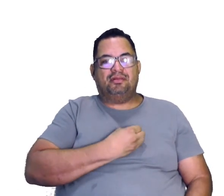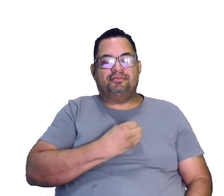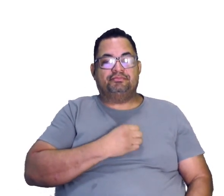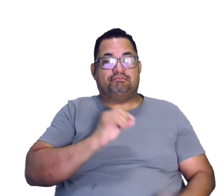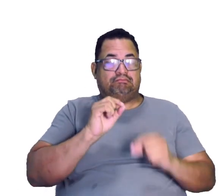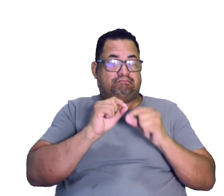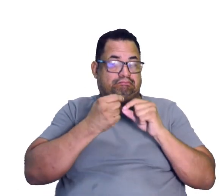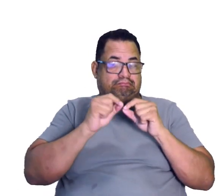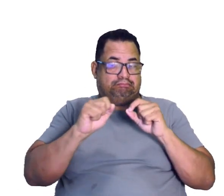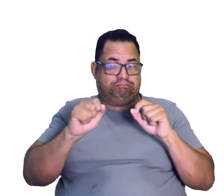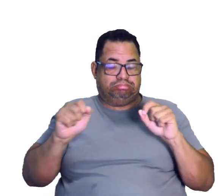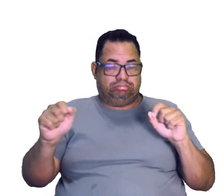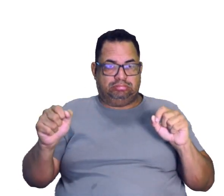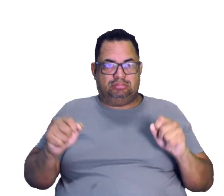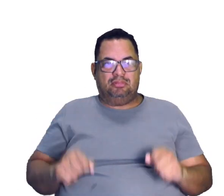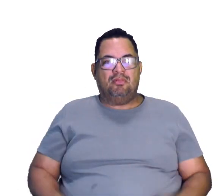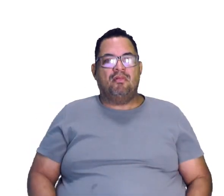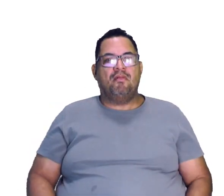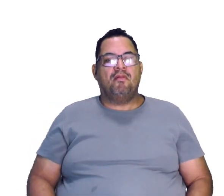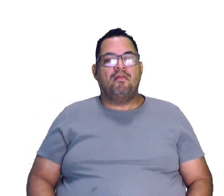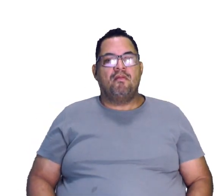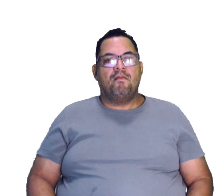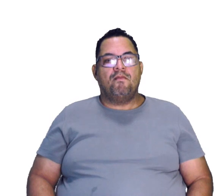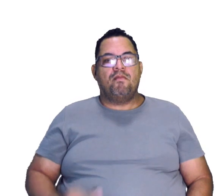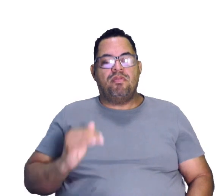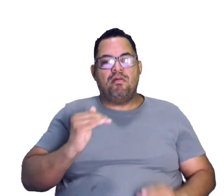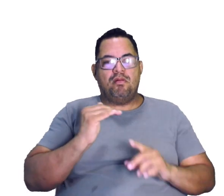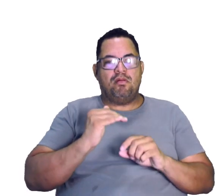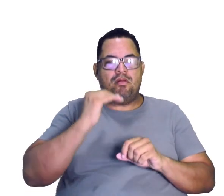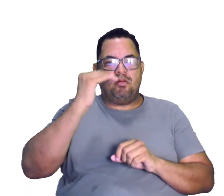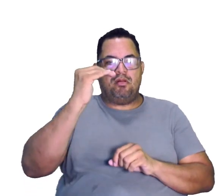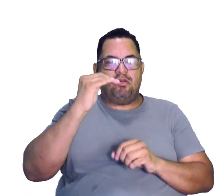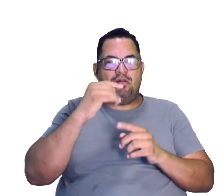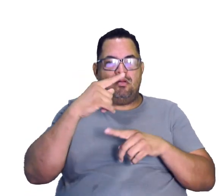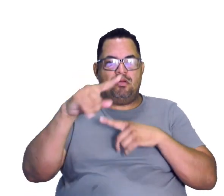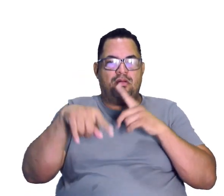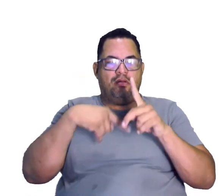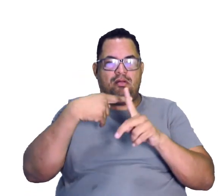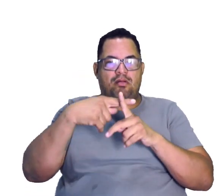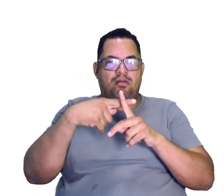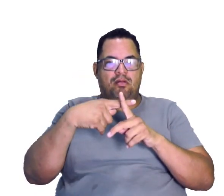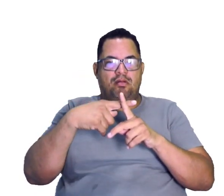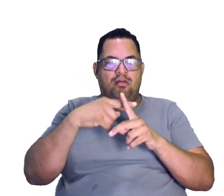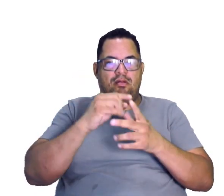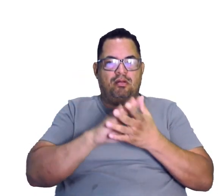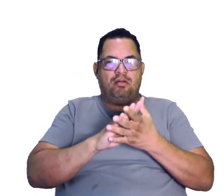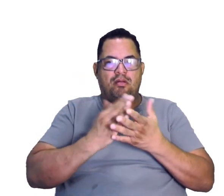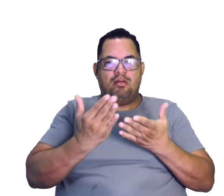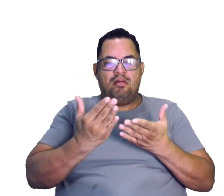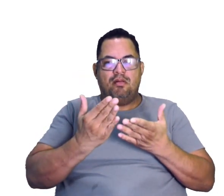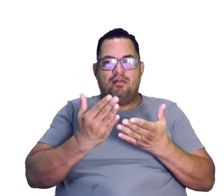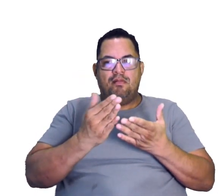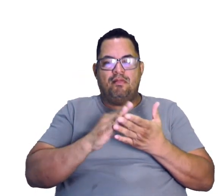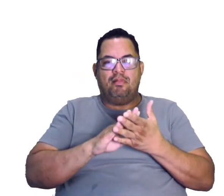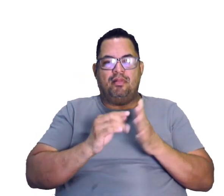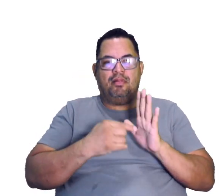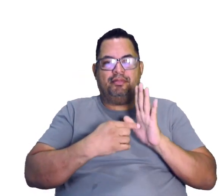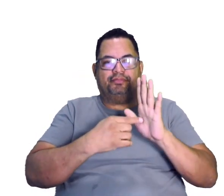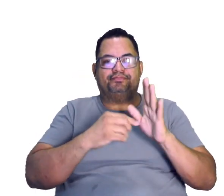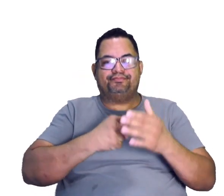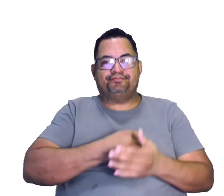grandes. Para números grandes, o expoente é positivo. Para números grandes, o expoente é positivo,